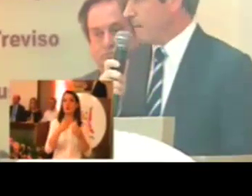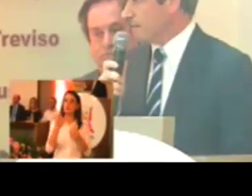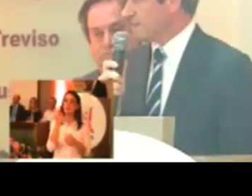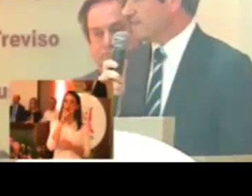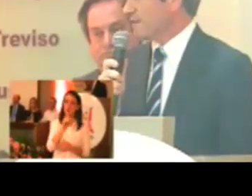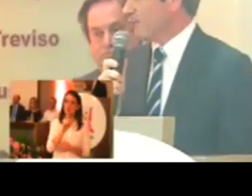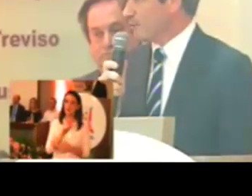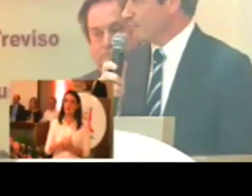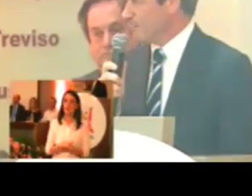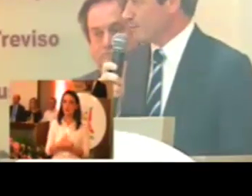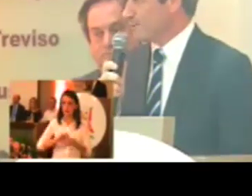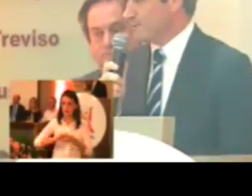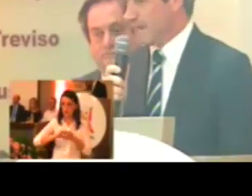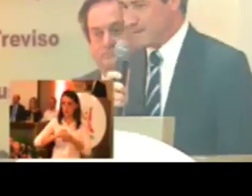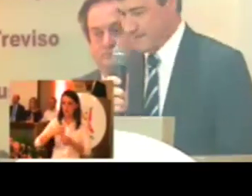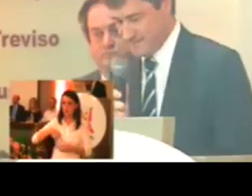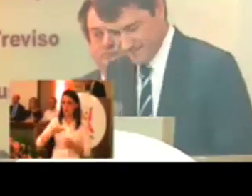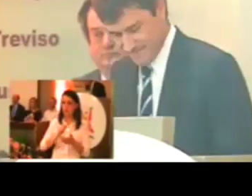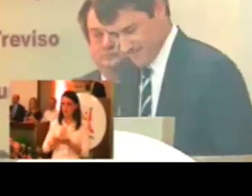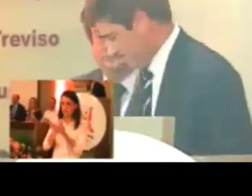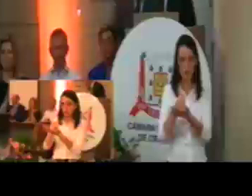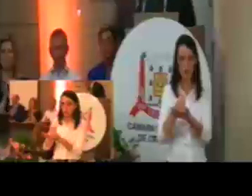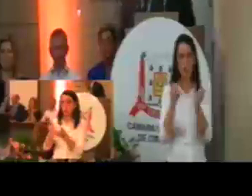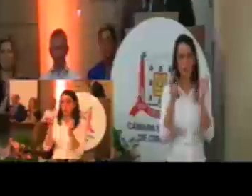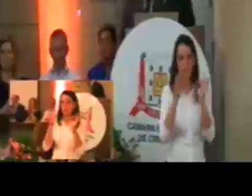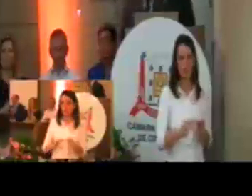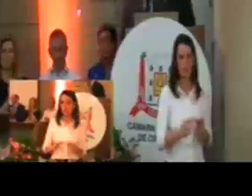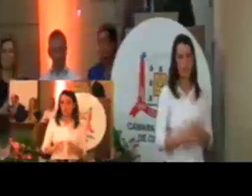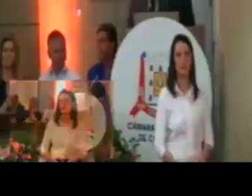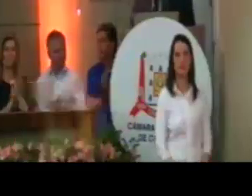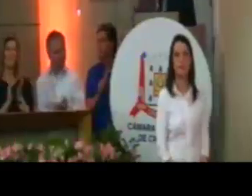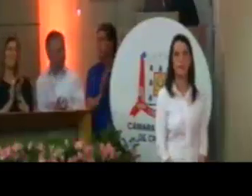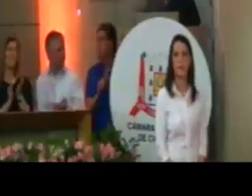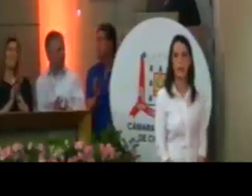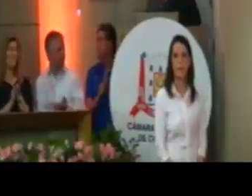comunidade local. Parabéns, contem conosco. Obrigado.